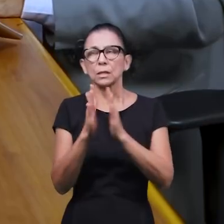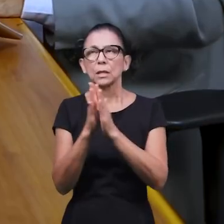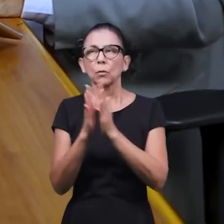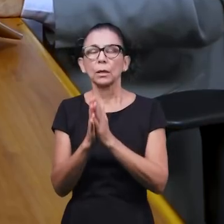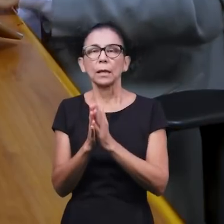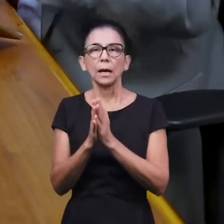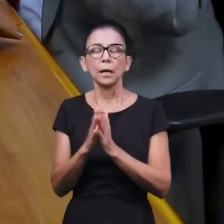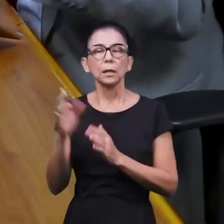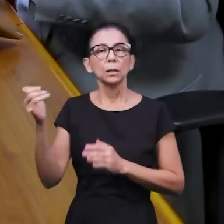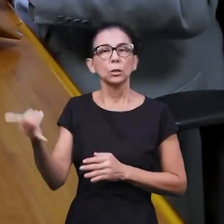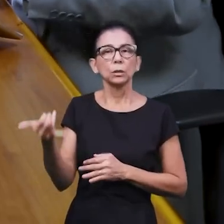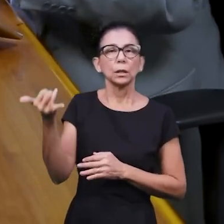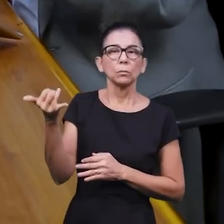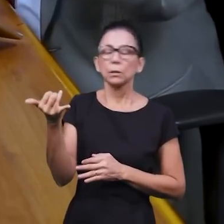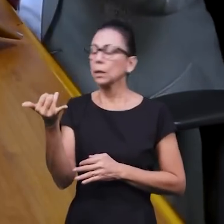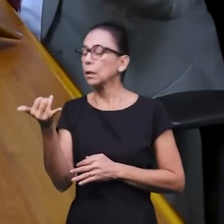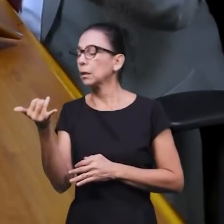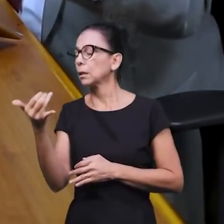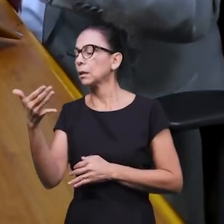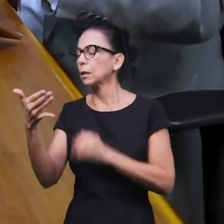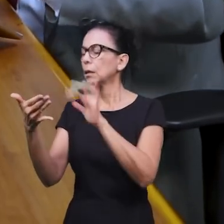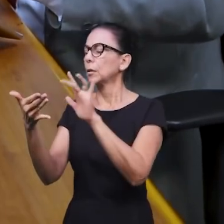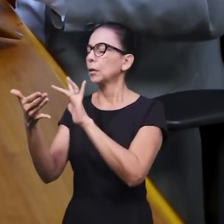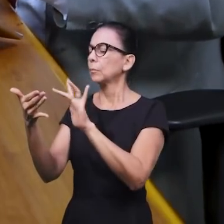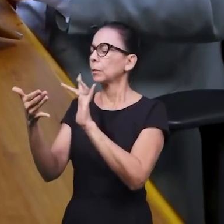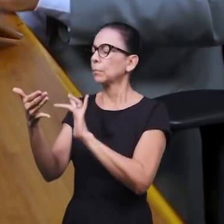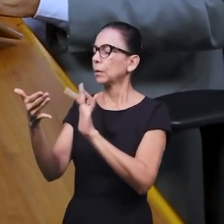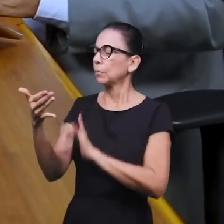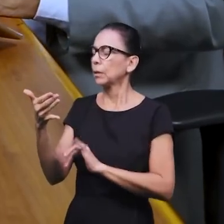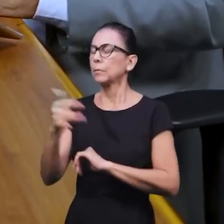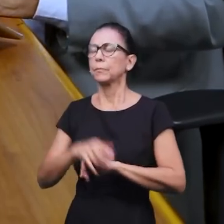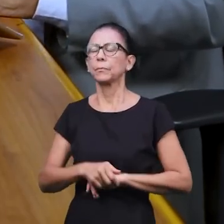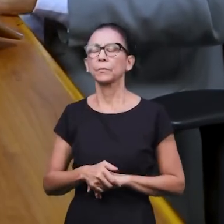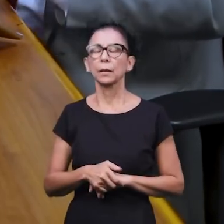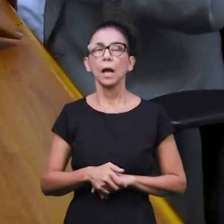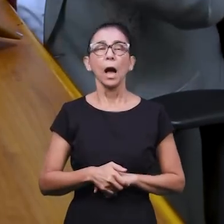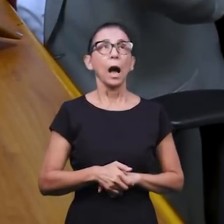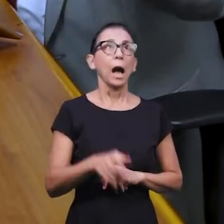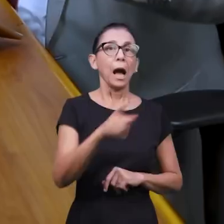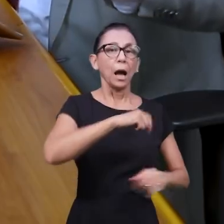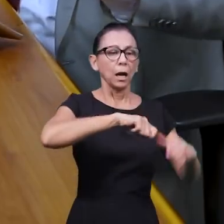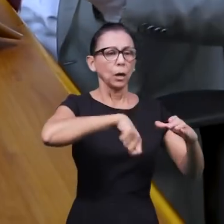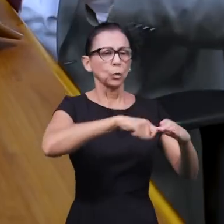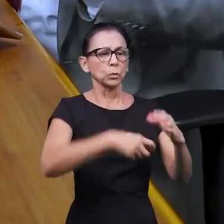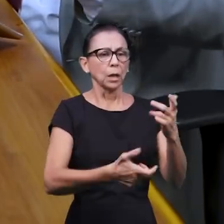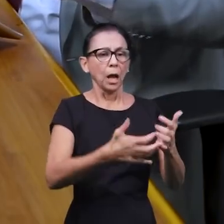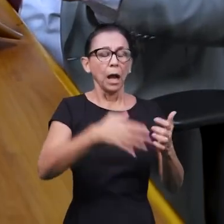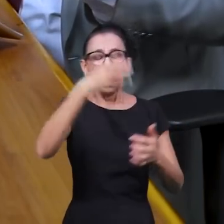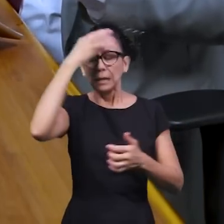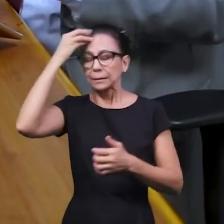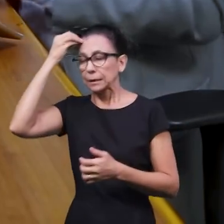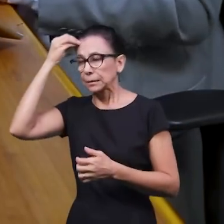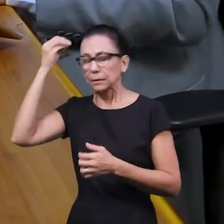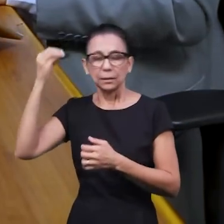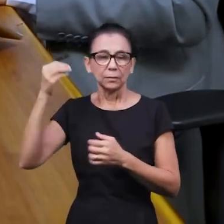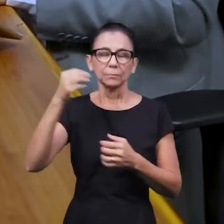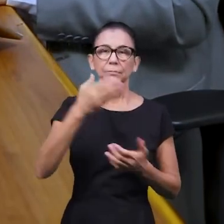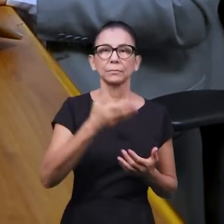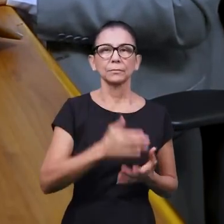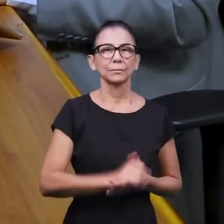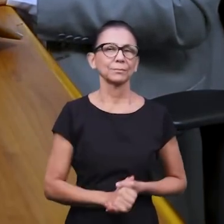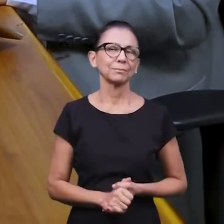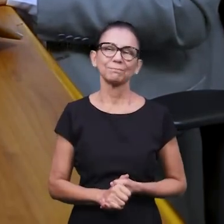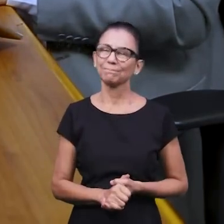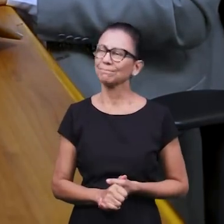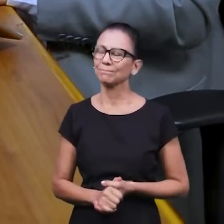celular ligado, você está orando, olha para o celular, olha para outra coisa, vai ver a panela no fogo, vai... Entendeu? Isso não adianta, né? Embora o